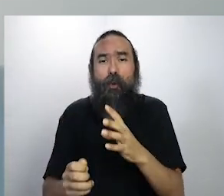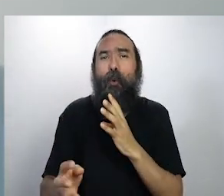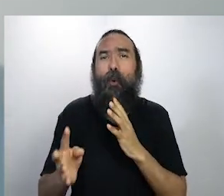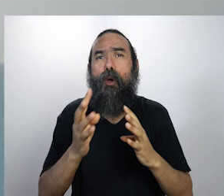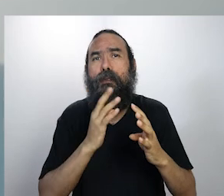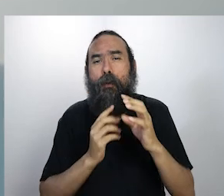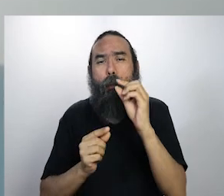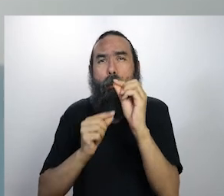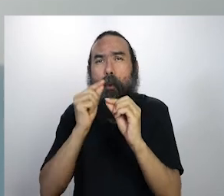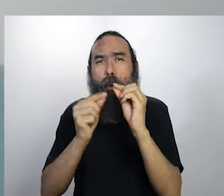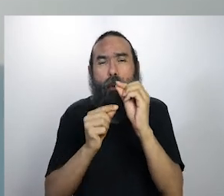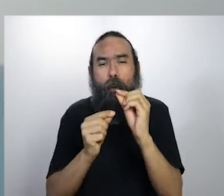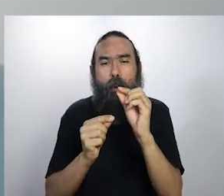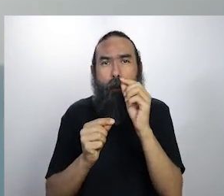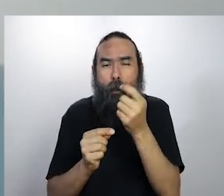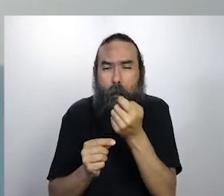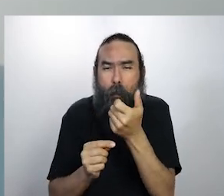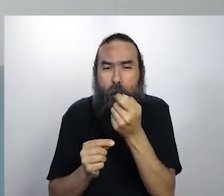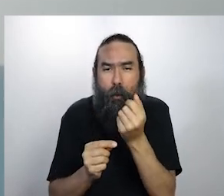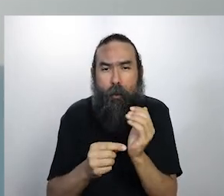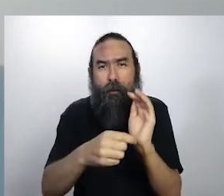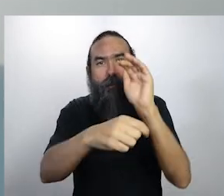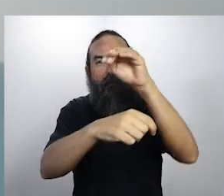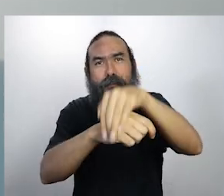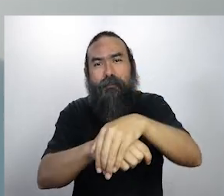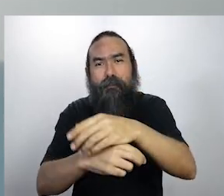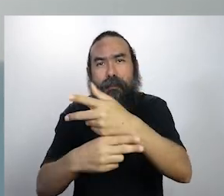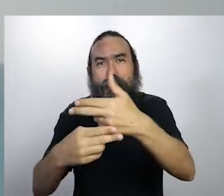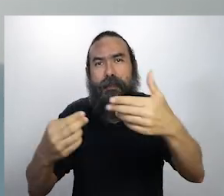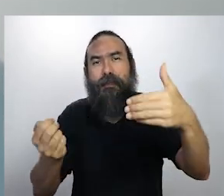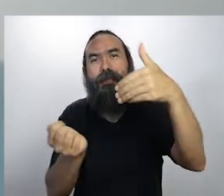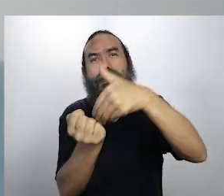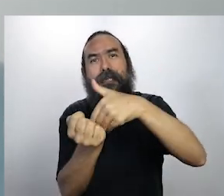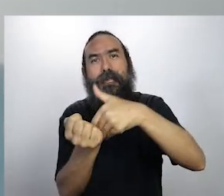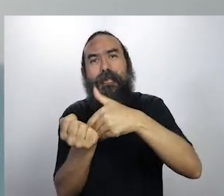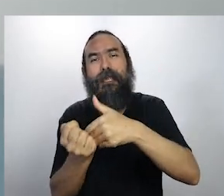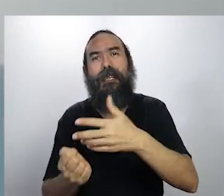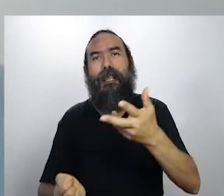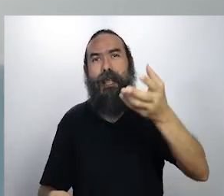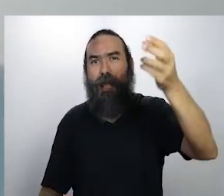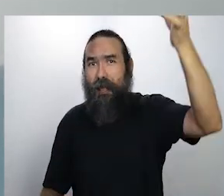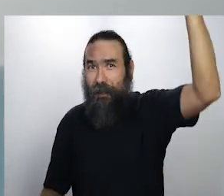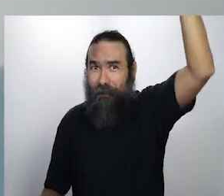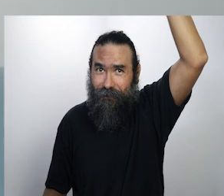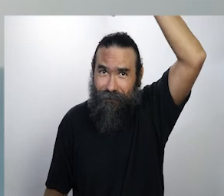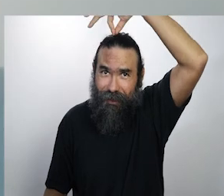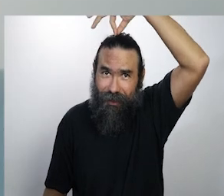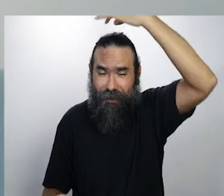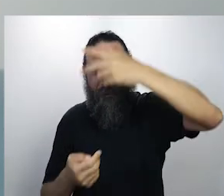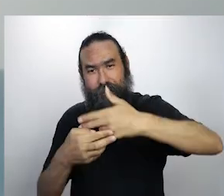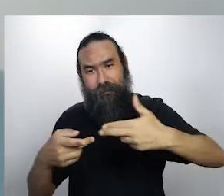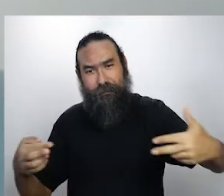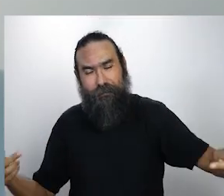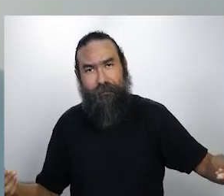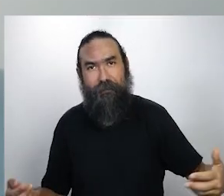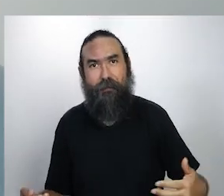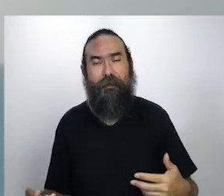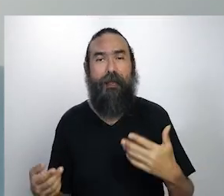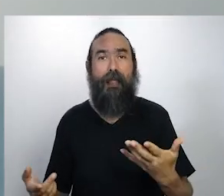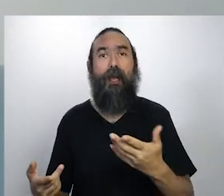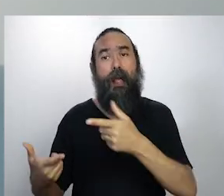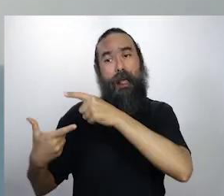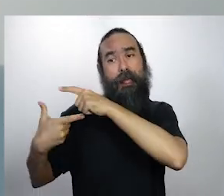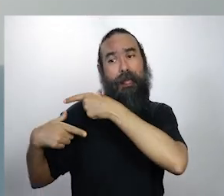Lucilene chamou atenção quando ela fala da realidade, da tradição das comunidades Kalunga. E acho que isso tem que